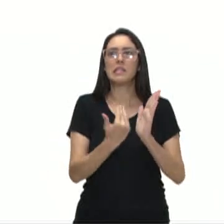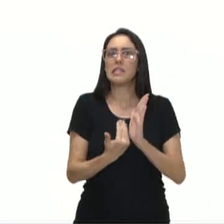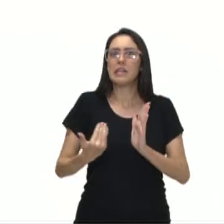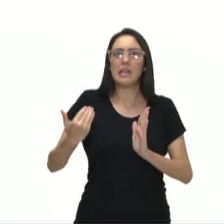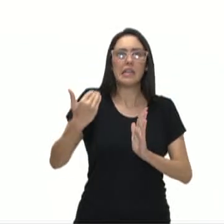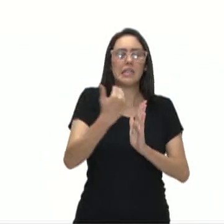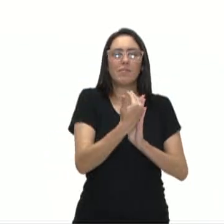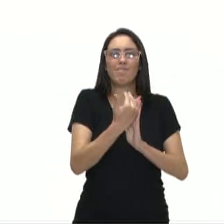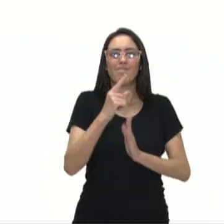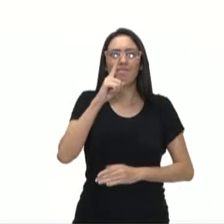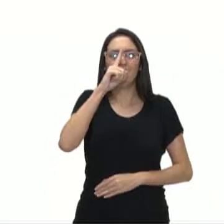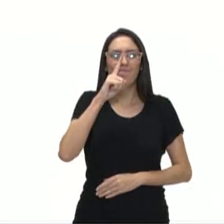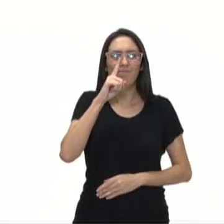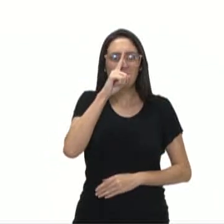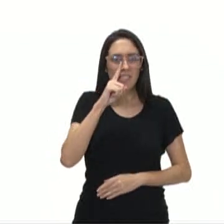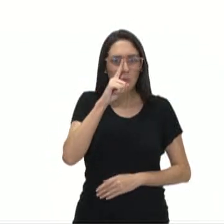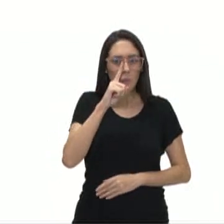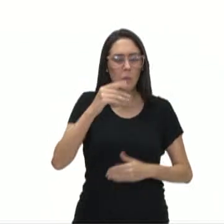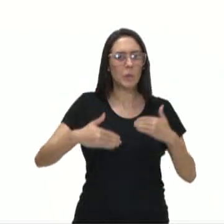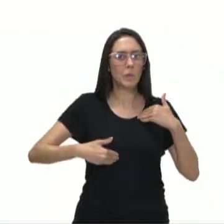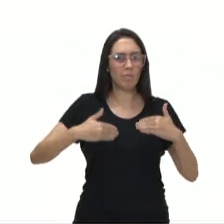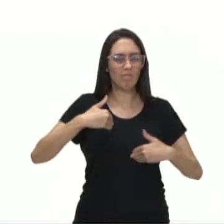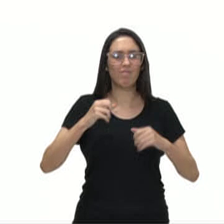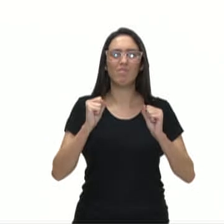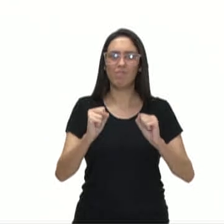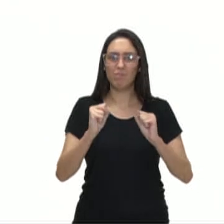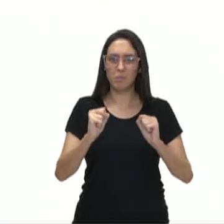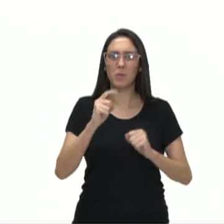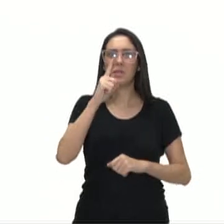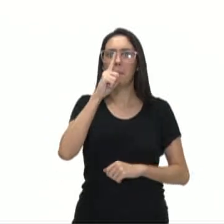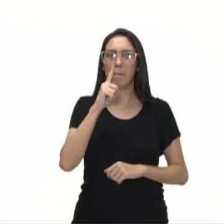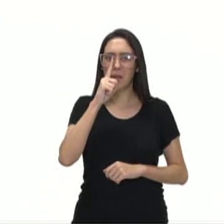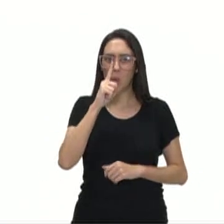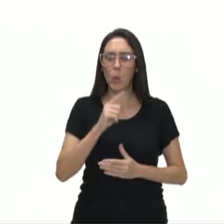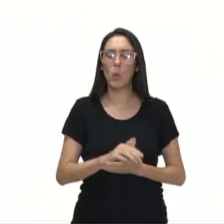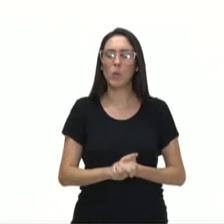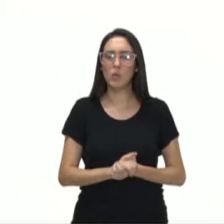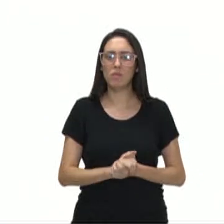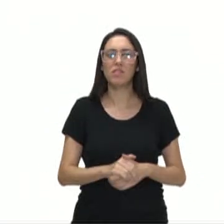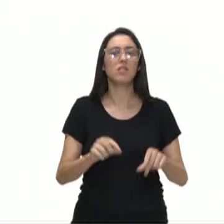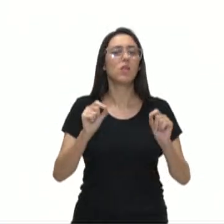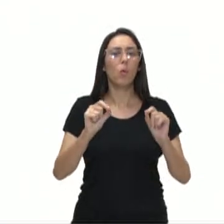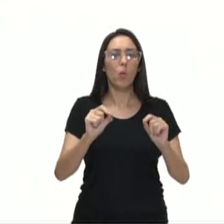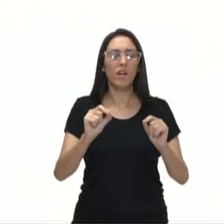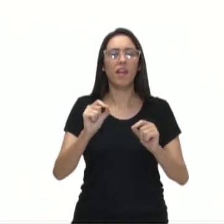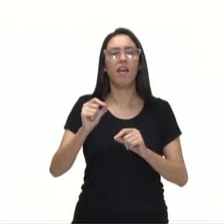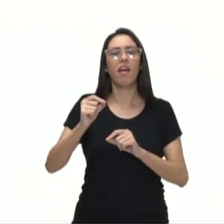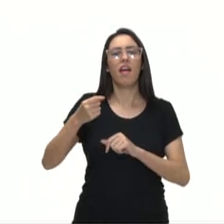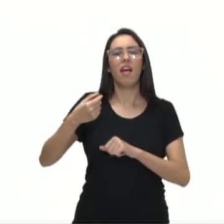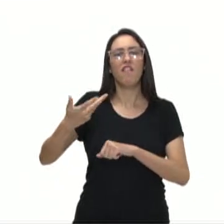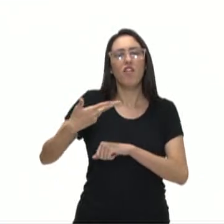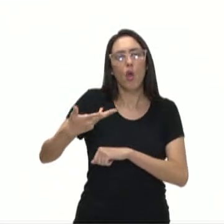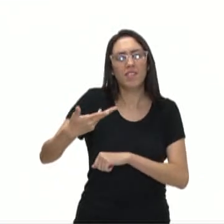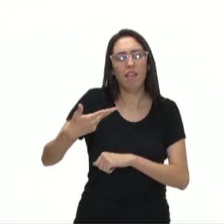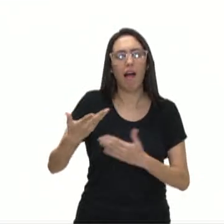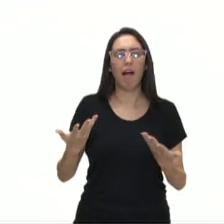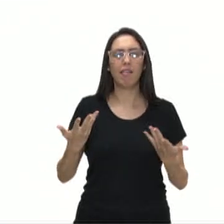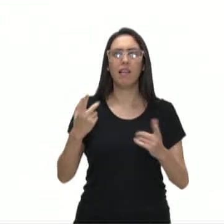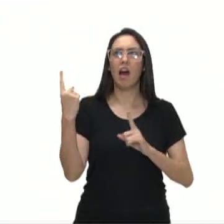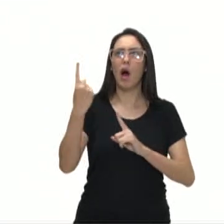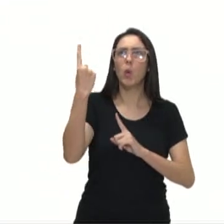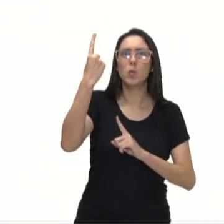riscos físicos, podendo esse risco estar relacionados à velocidade, à